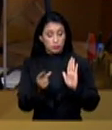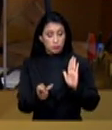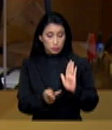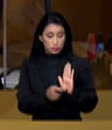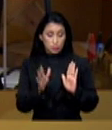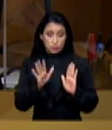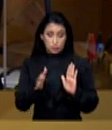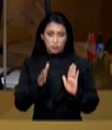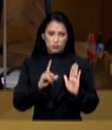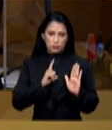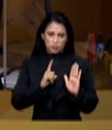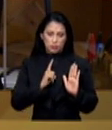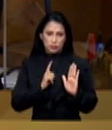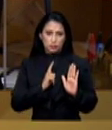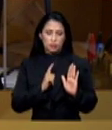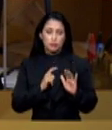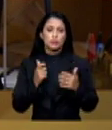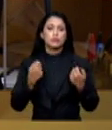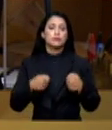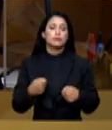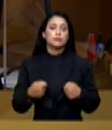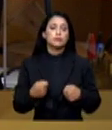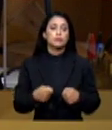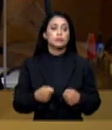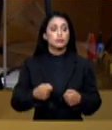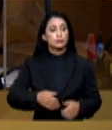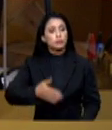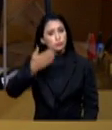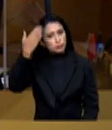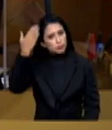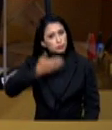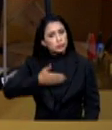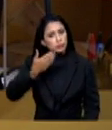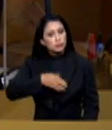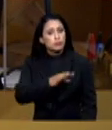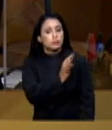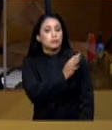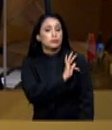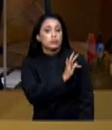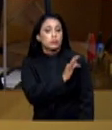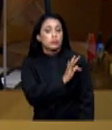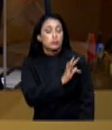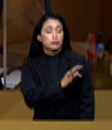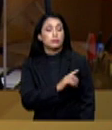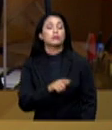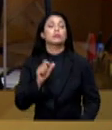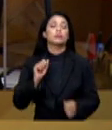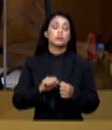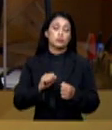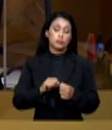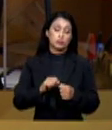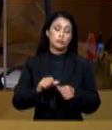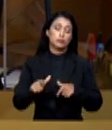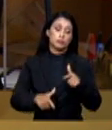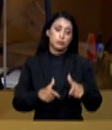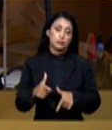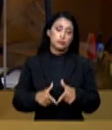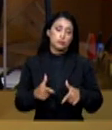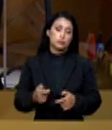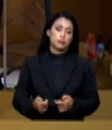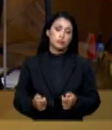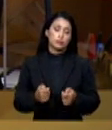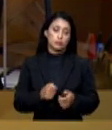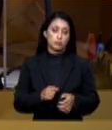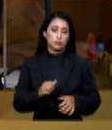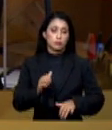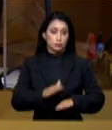em vigor ficaria condicionada comprova a comprovação técnica do prestador de serviço do benefício